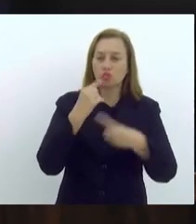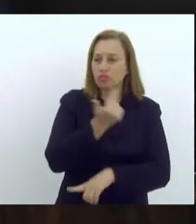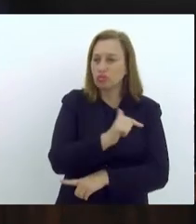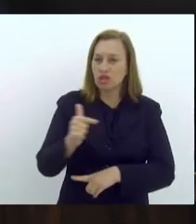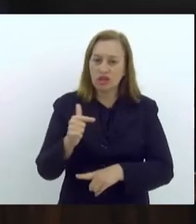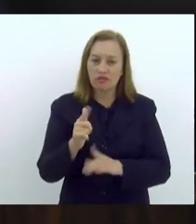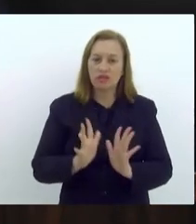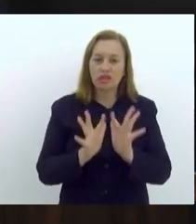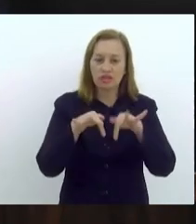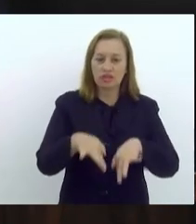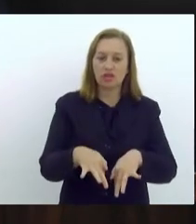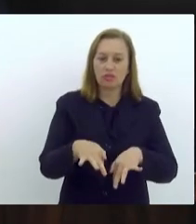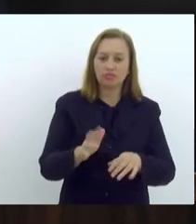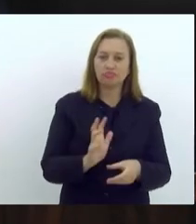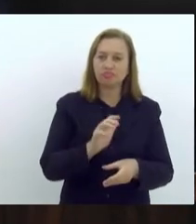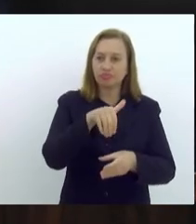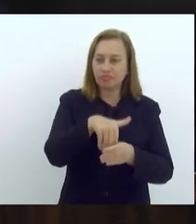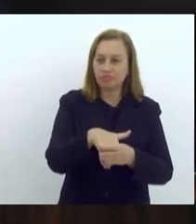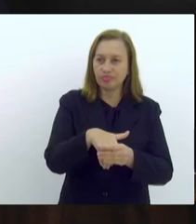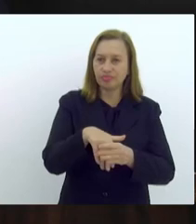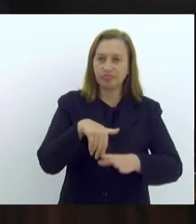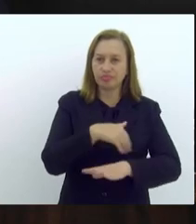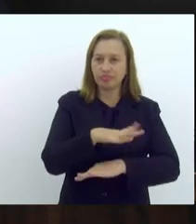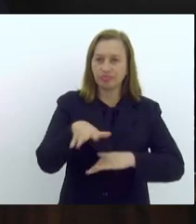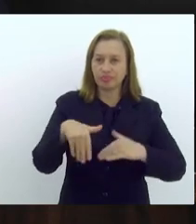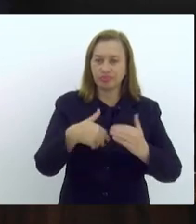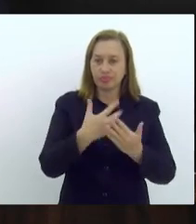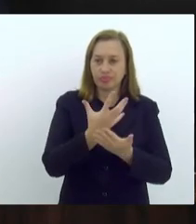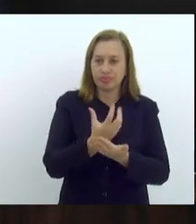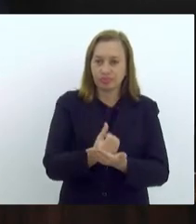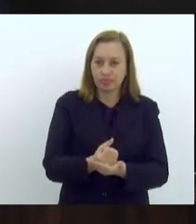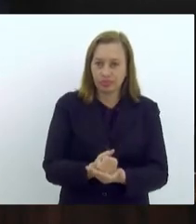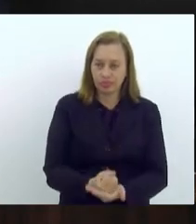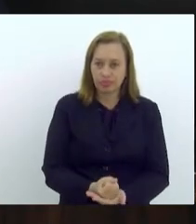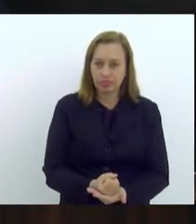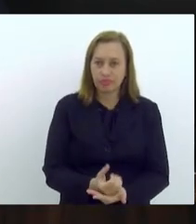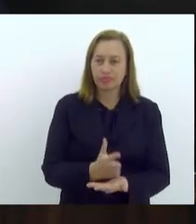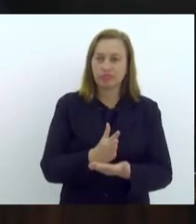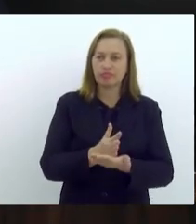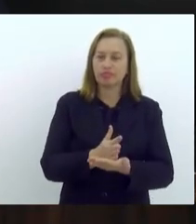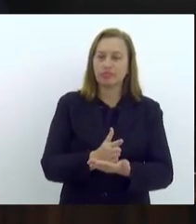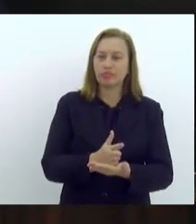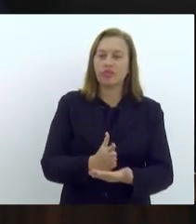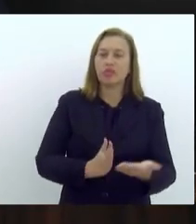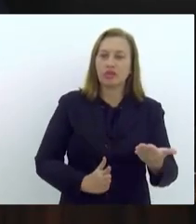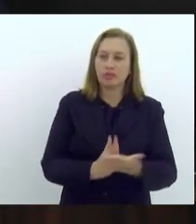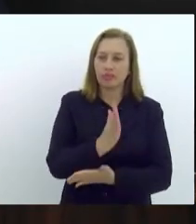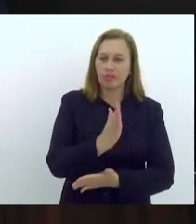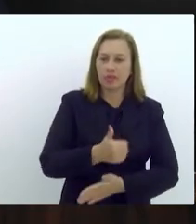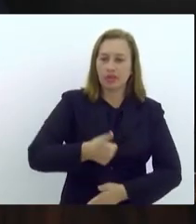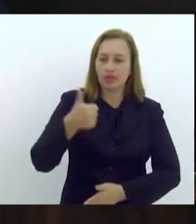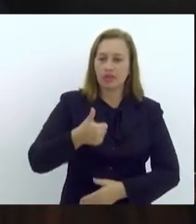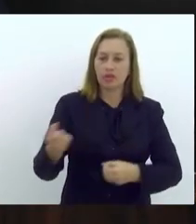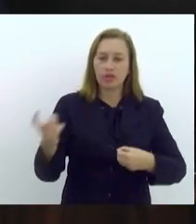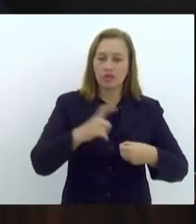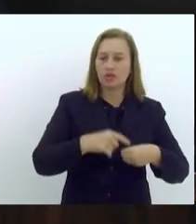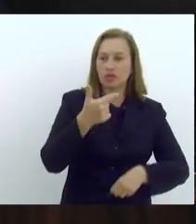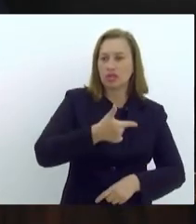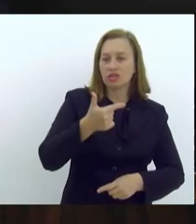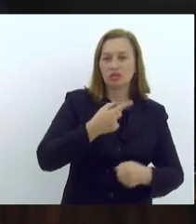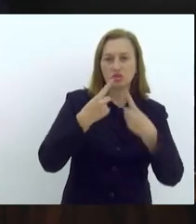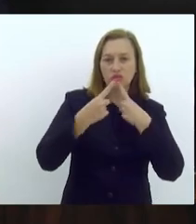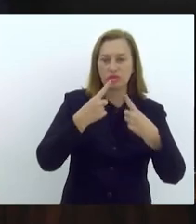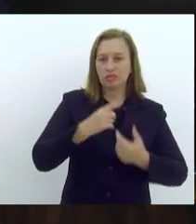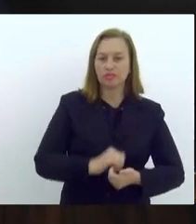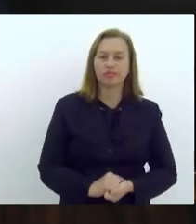quem queira discutir, encerrada a discussão, em votação. Senhores que aprovam e permaneçam como estão, aprovado em primeira e retornem segunda.